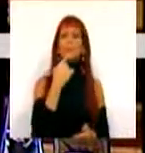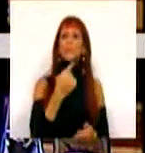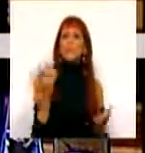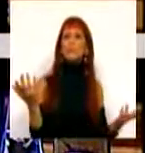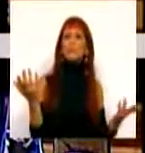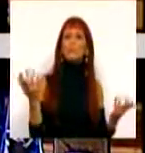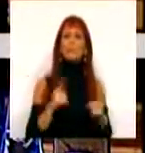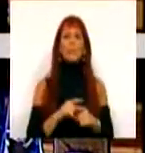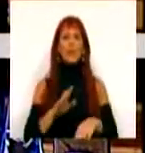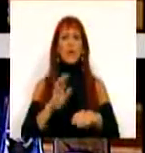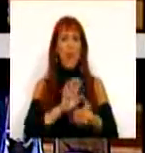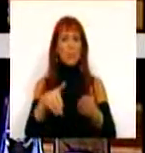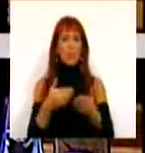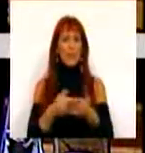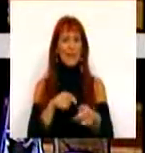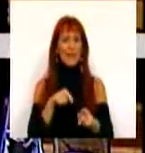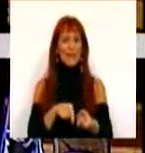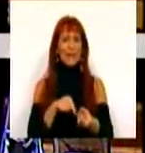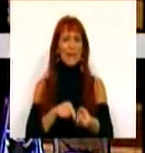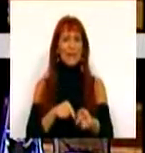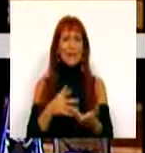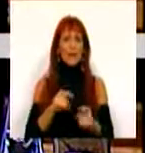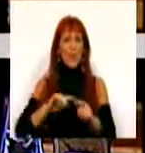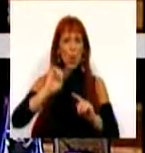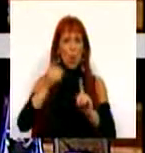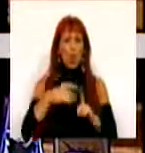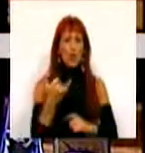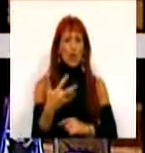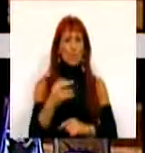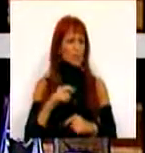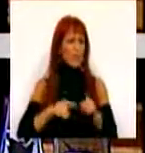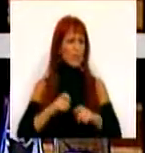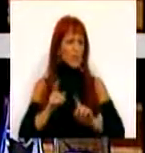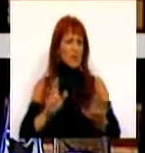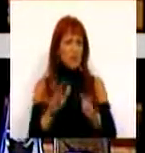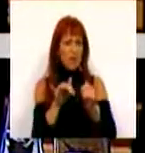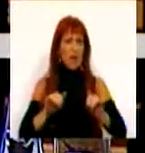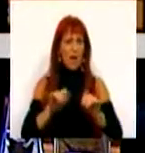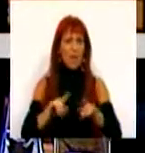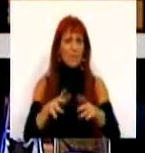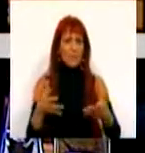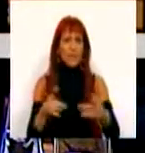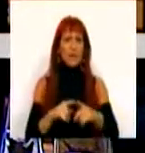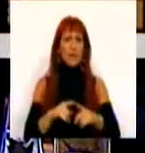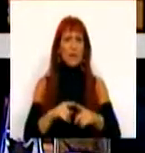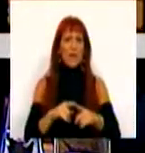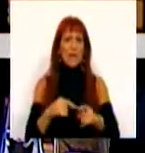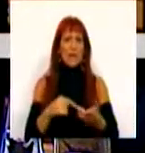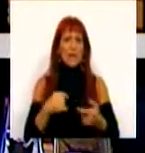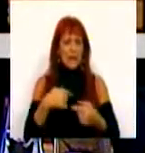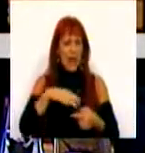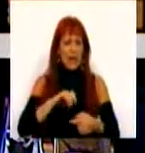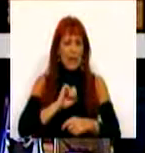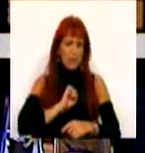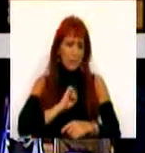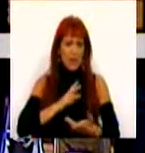que a proposta, neste caso, para 2018, não foge no âmbito a que me diz respeito,